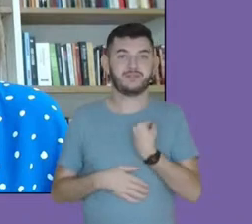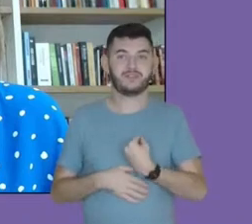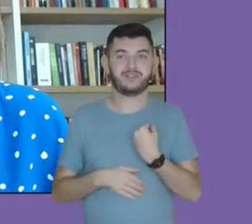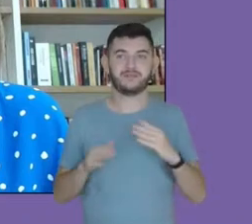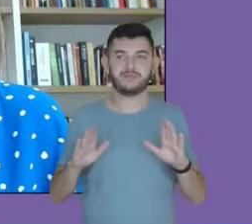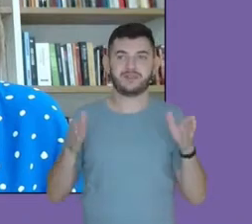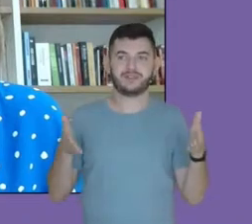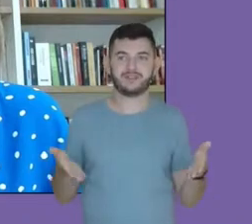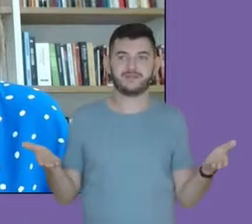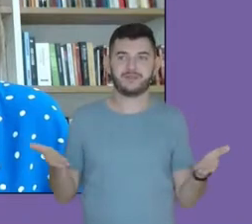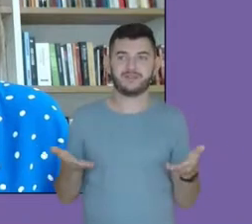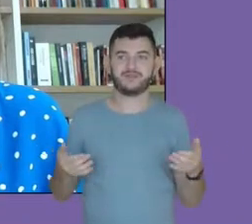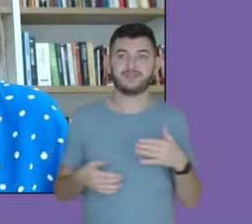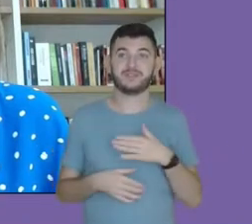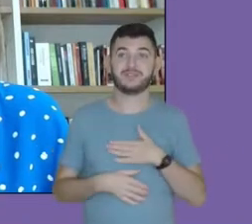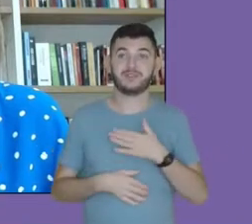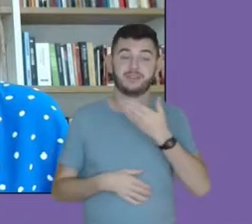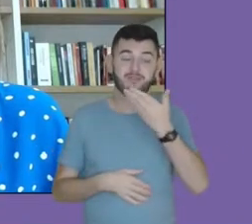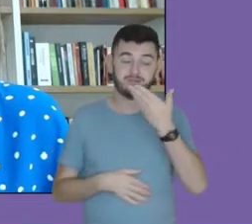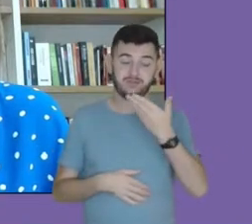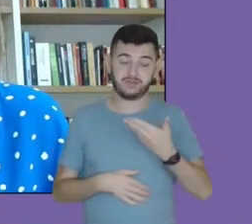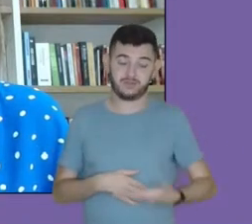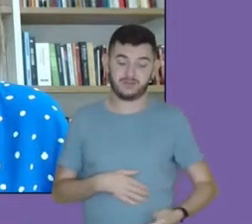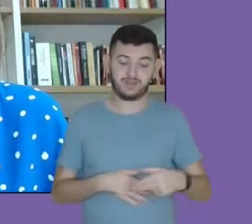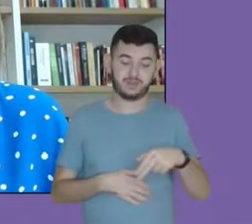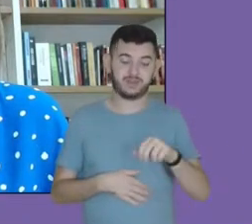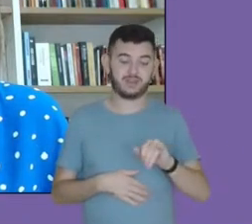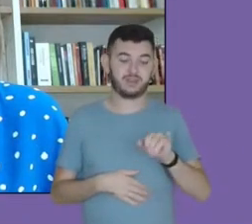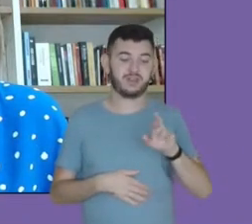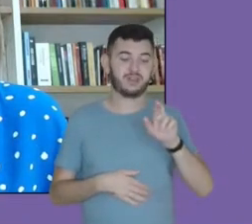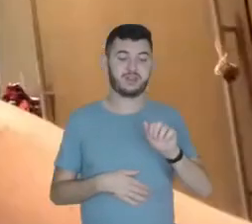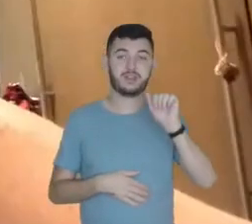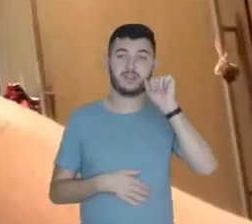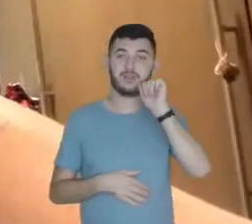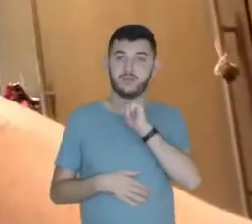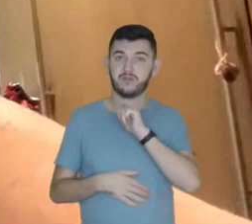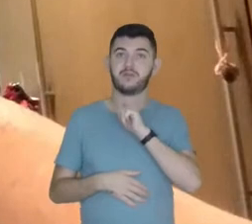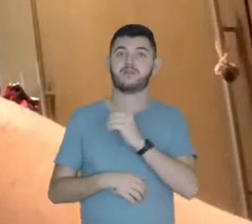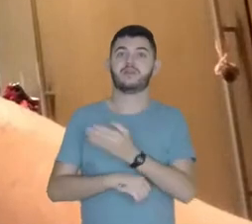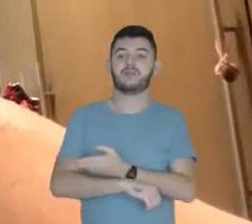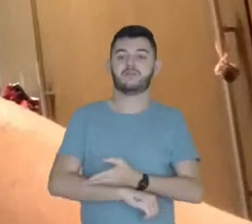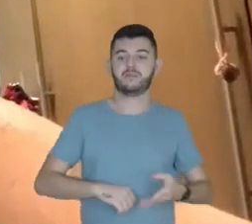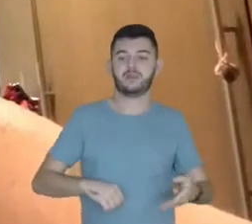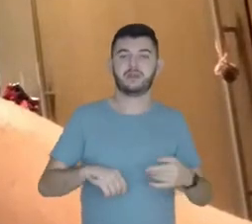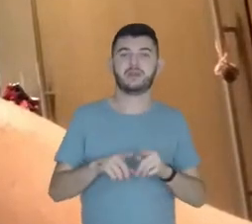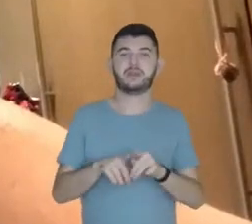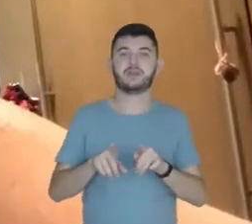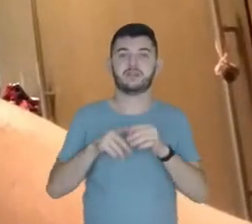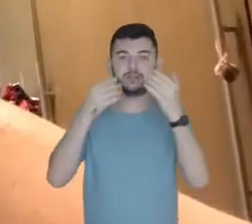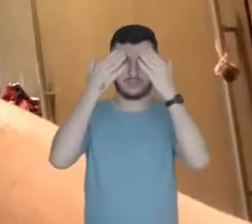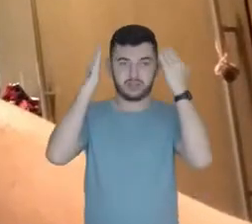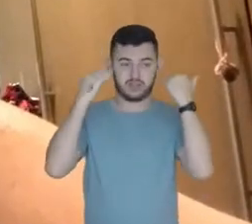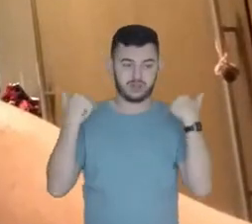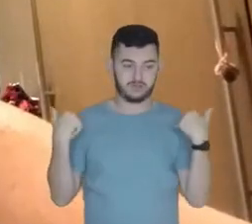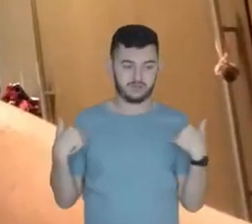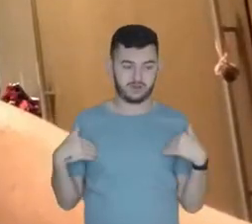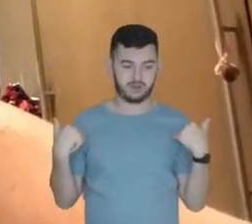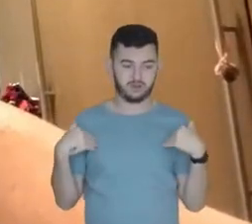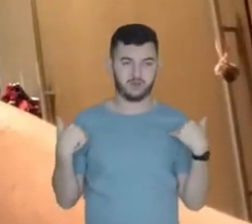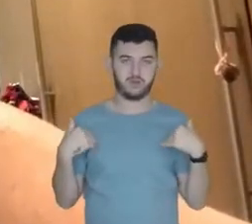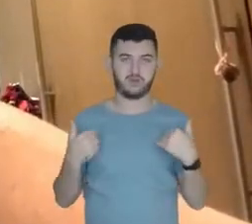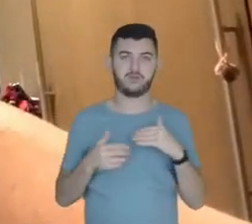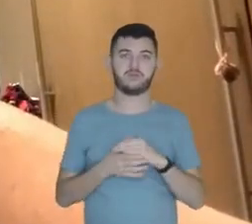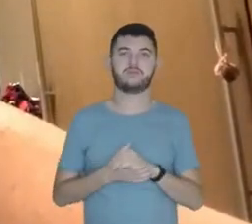conversa. Eu sou a Naira Rodrigues, eu sou uma mulher branca, de cabelos um pouco abaixo do